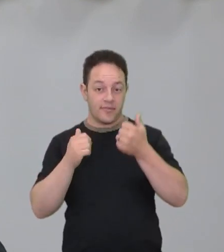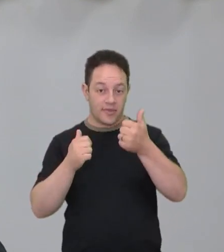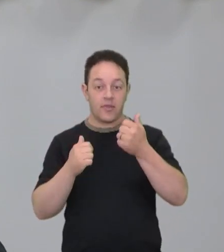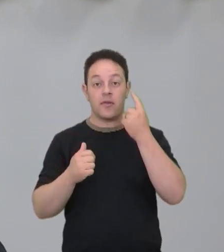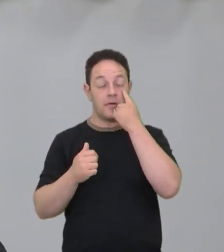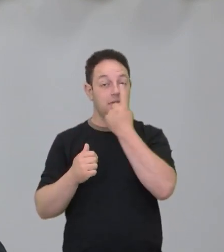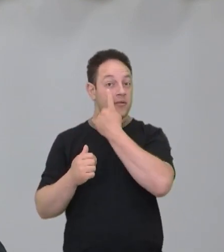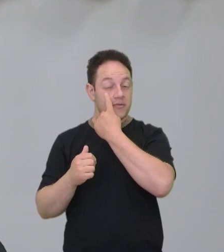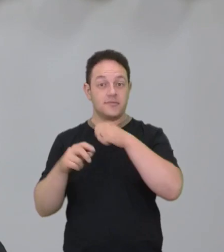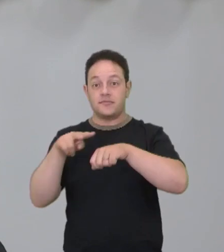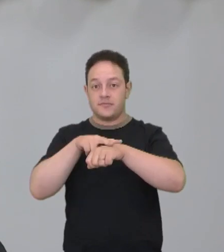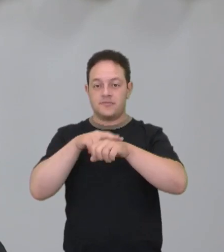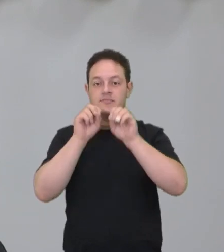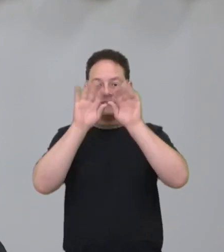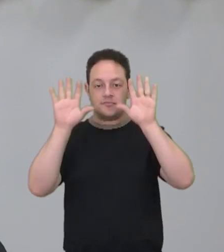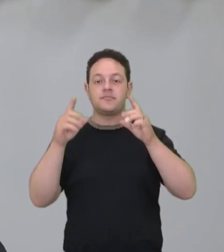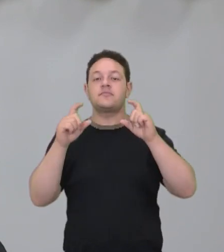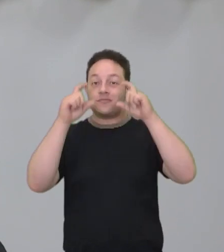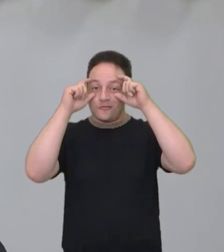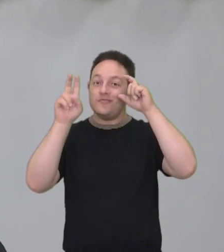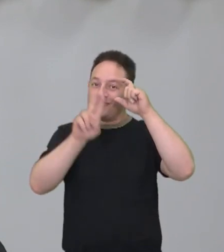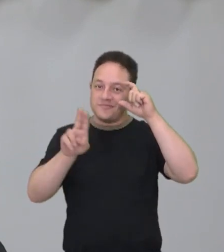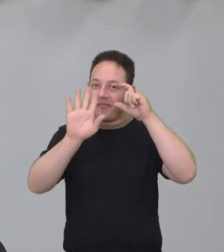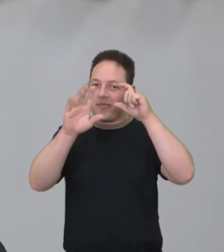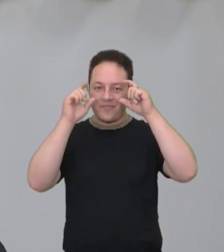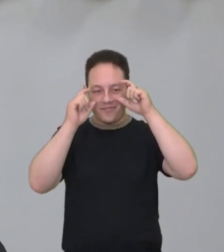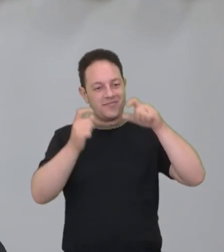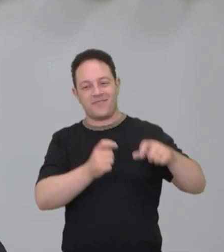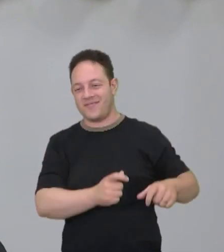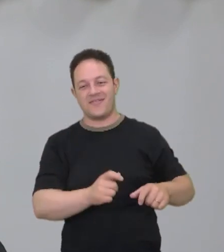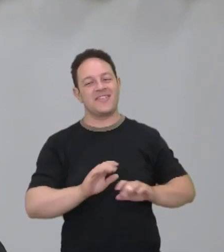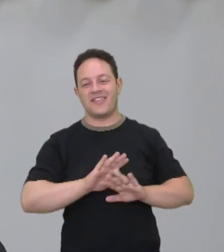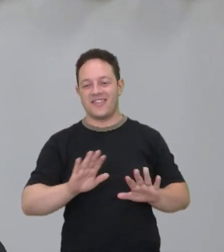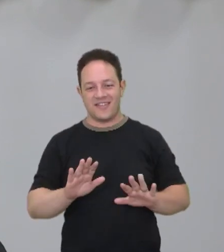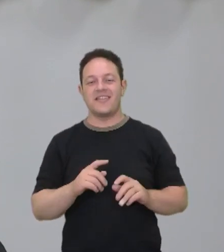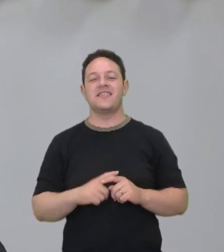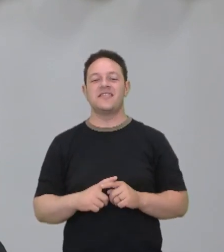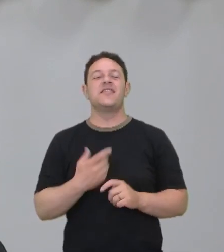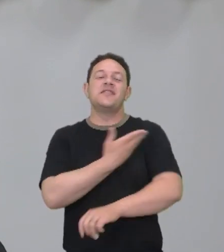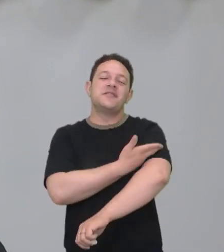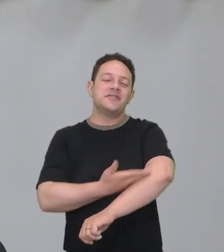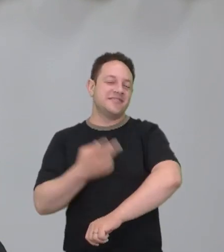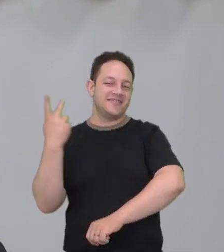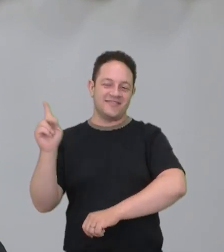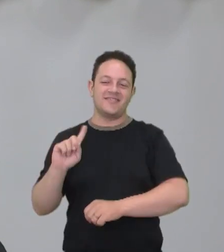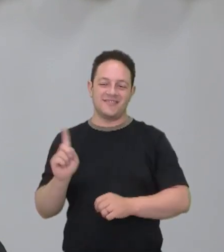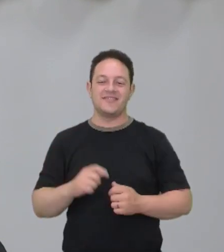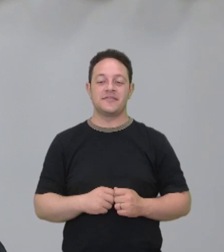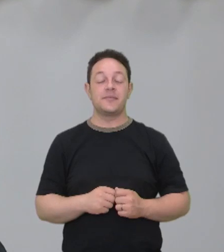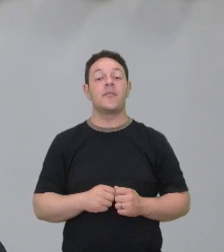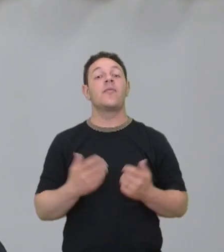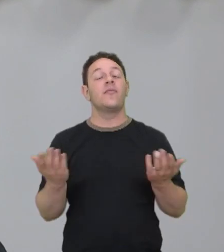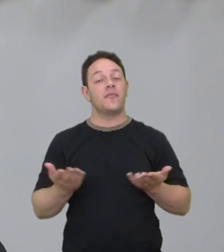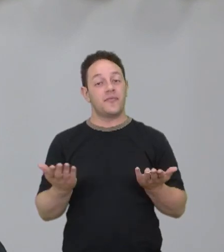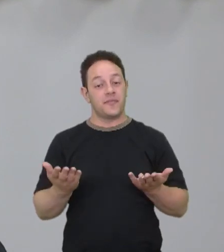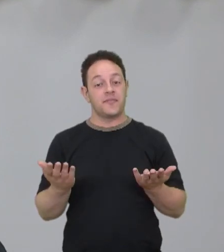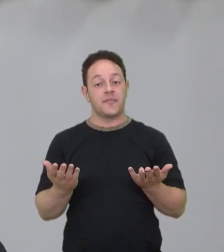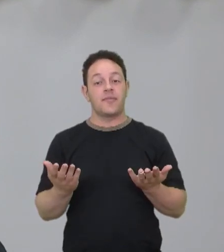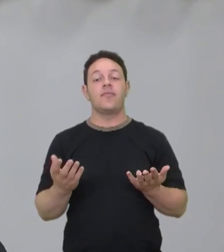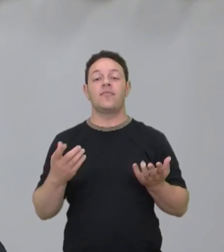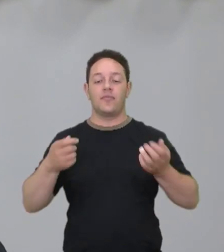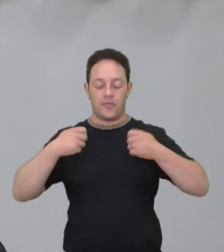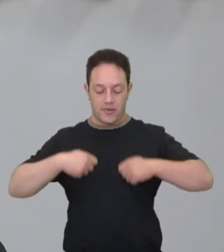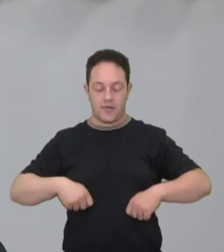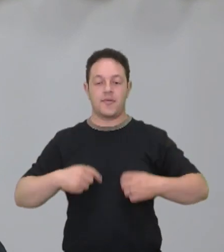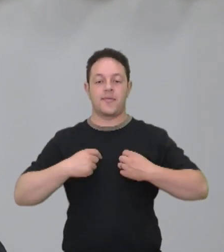olhos claros, uso óculos, mas hoje estou sem os meus óculos de costume. Uso, né, agora, né, uma